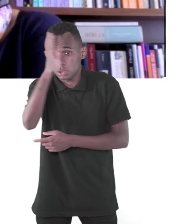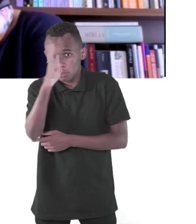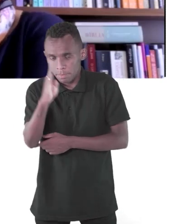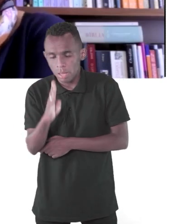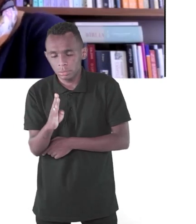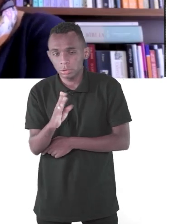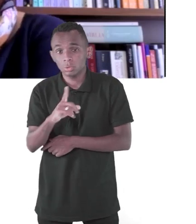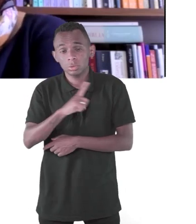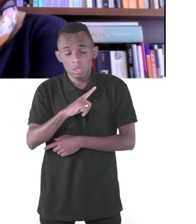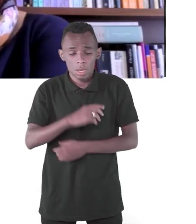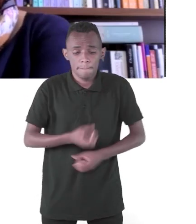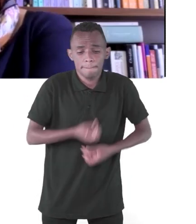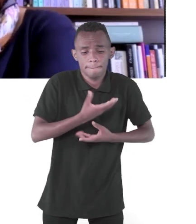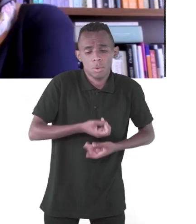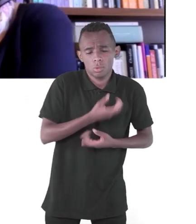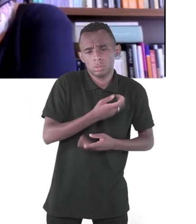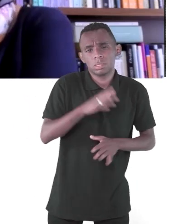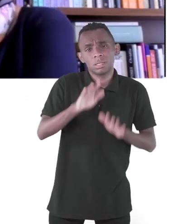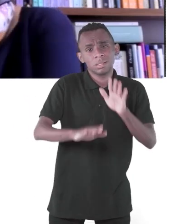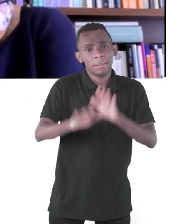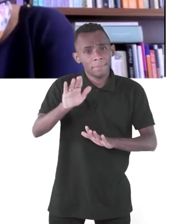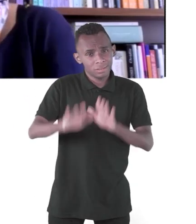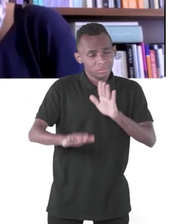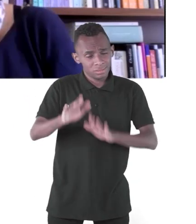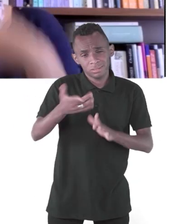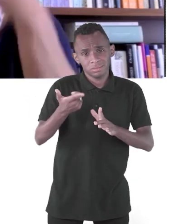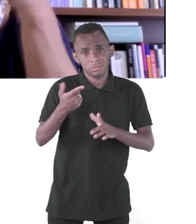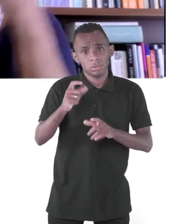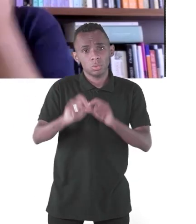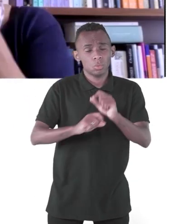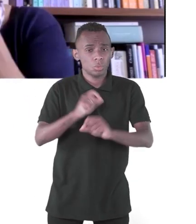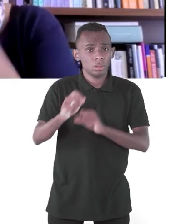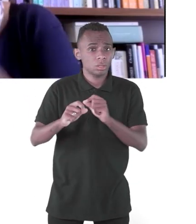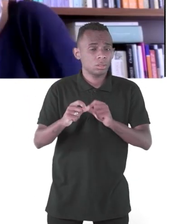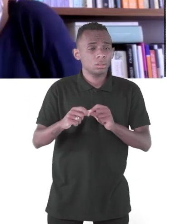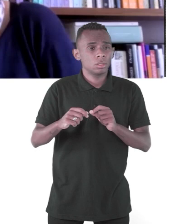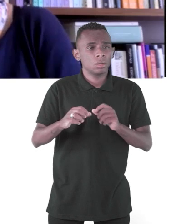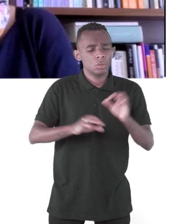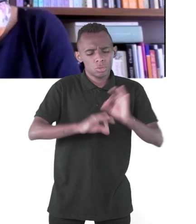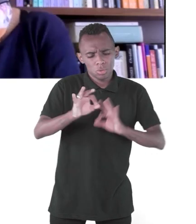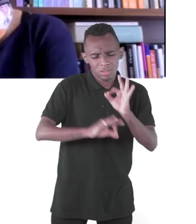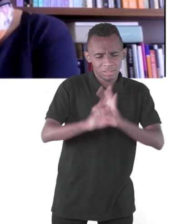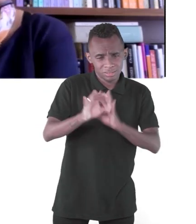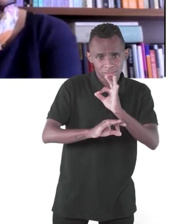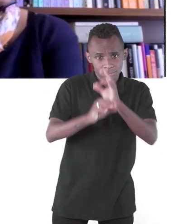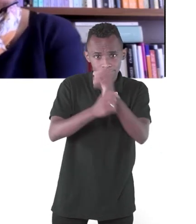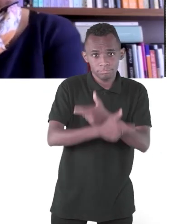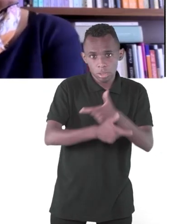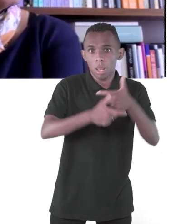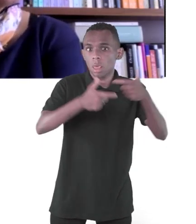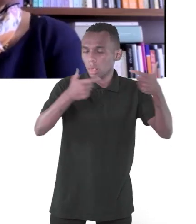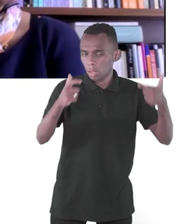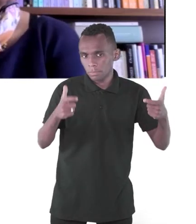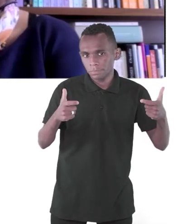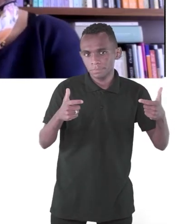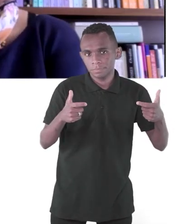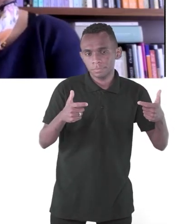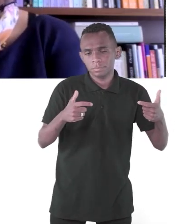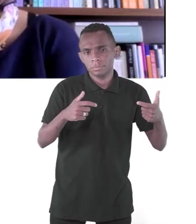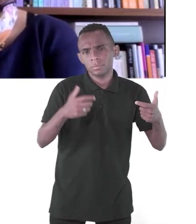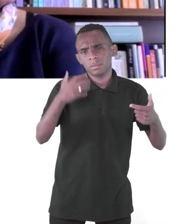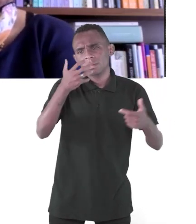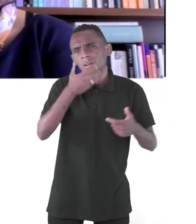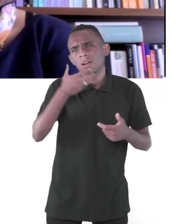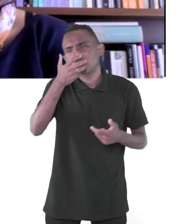as canções, talvez pelo tamanho da nossa produção, talvez seja